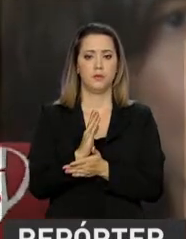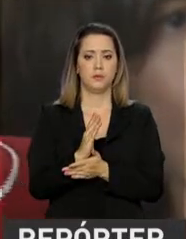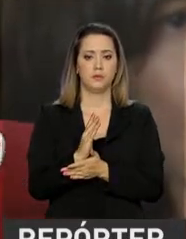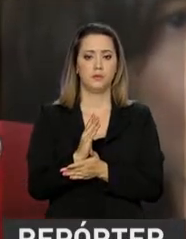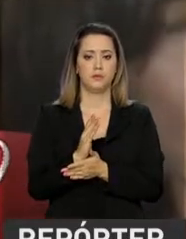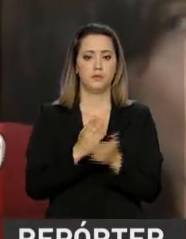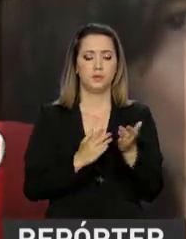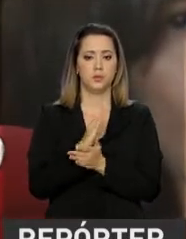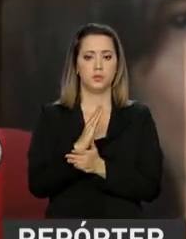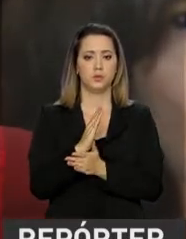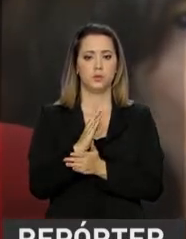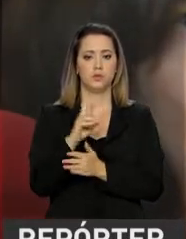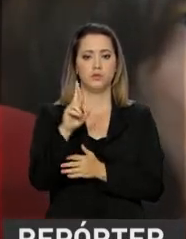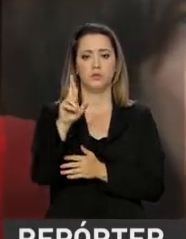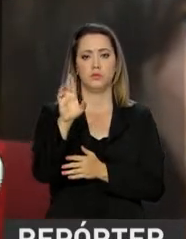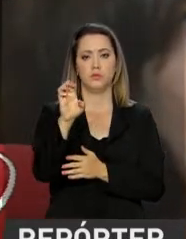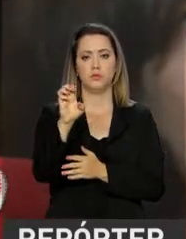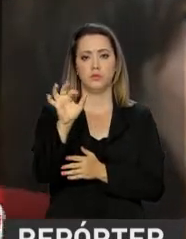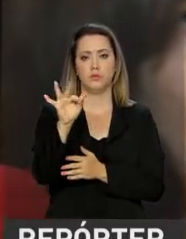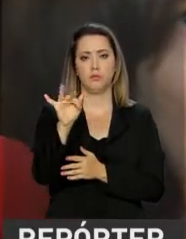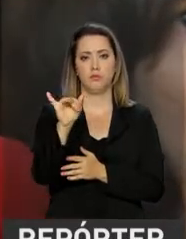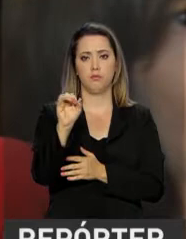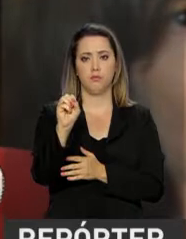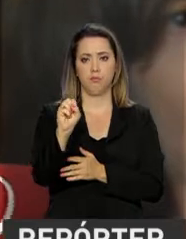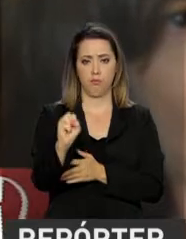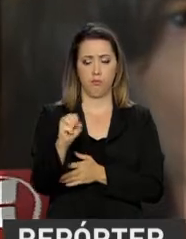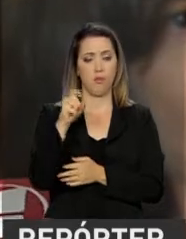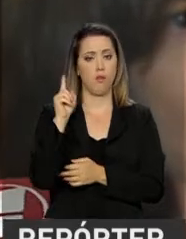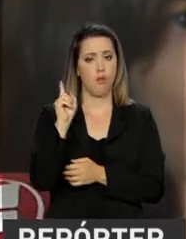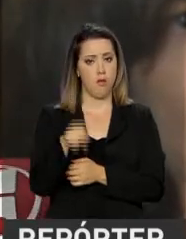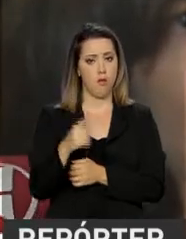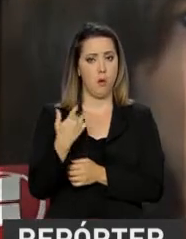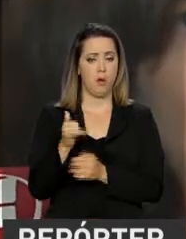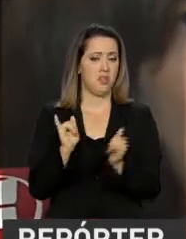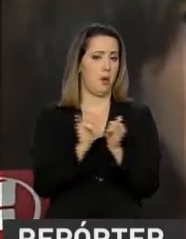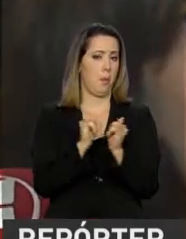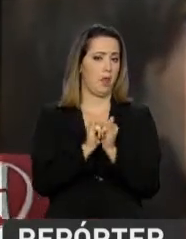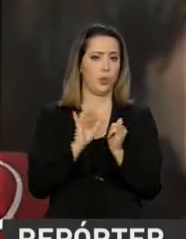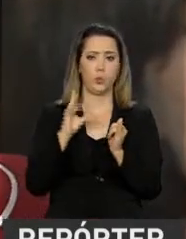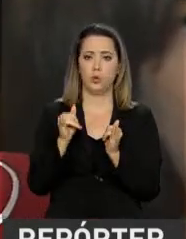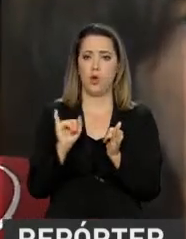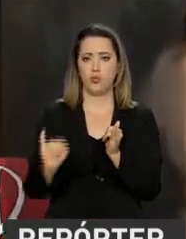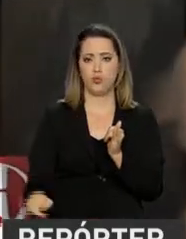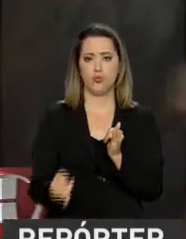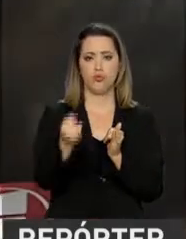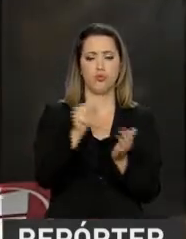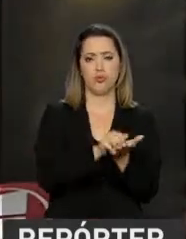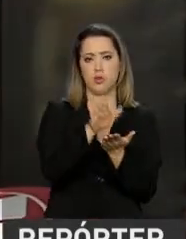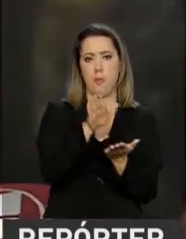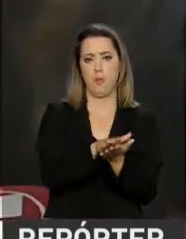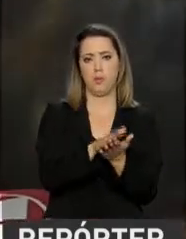seria aprovado um refis com um perdão quase integral de juros e